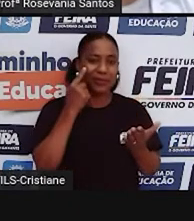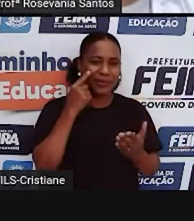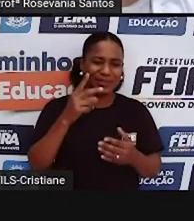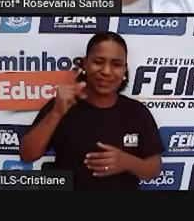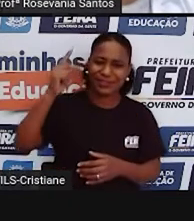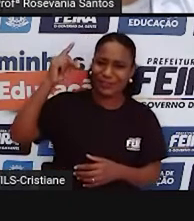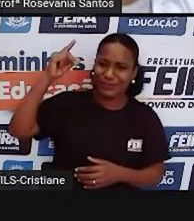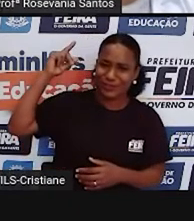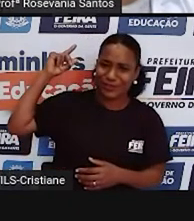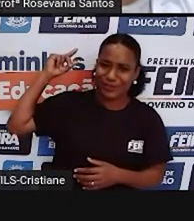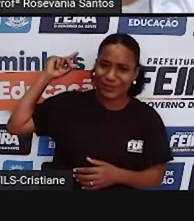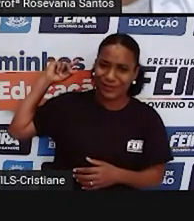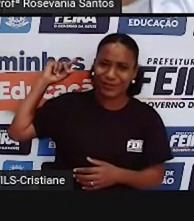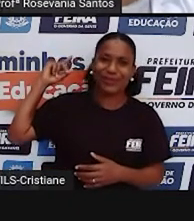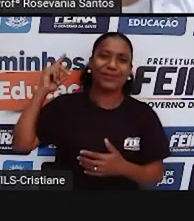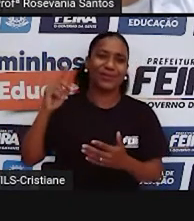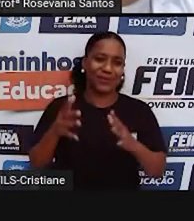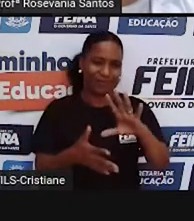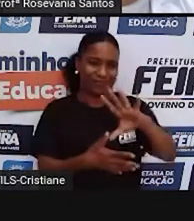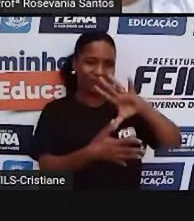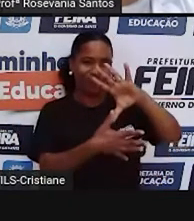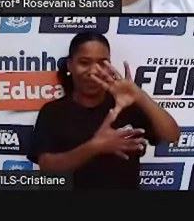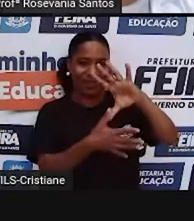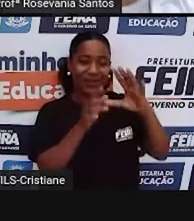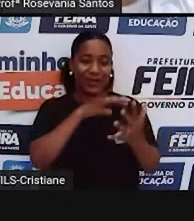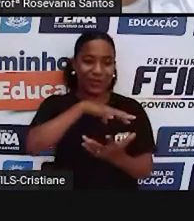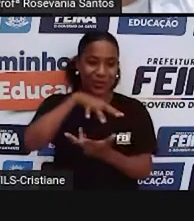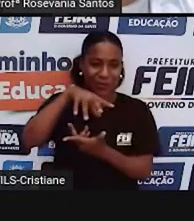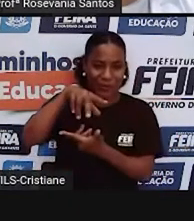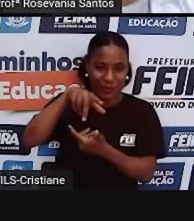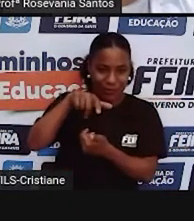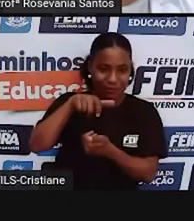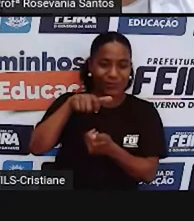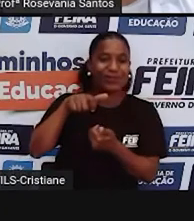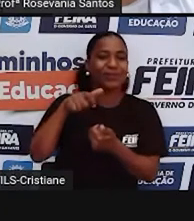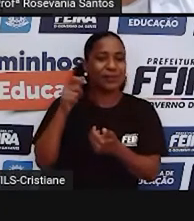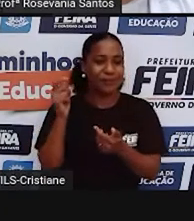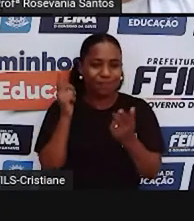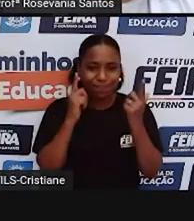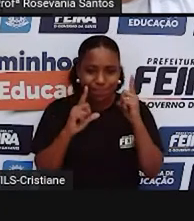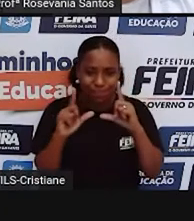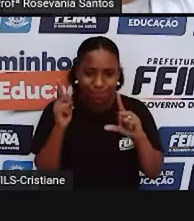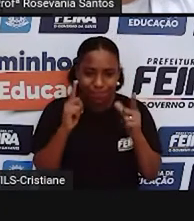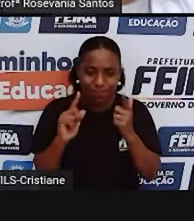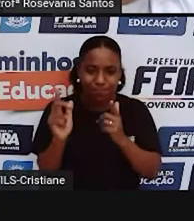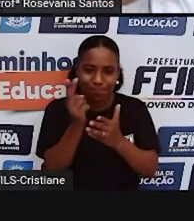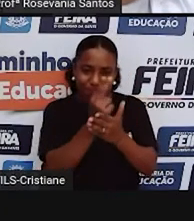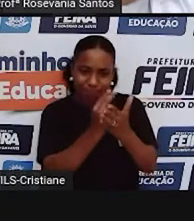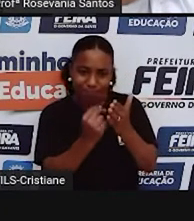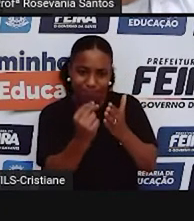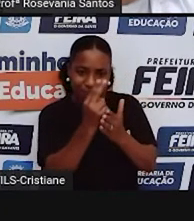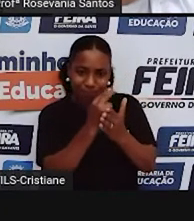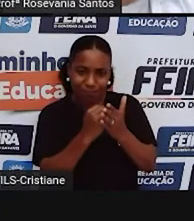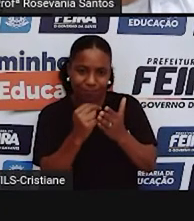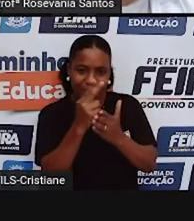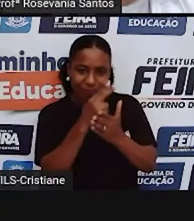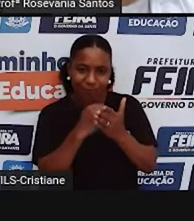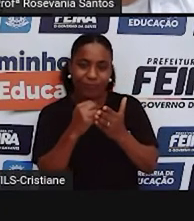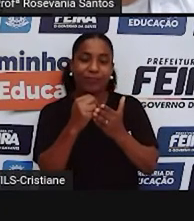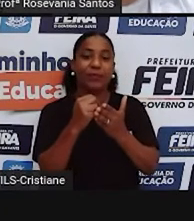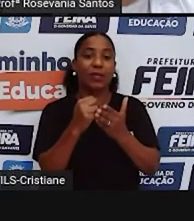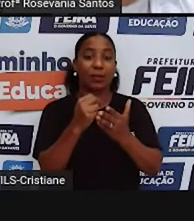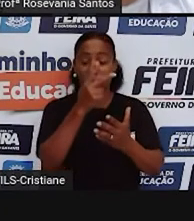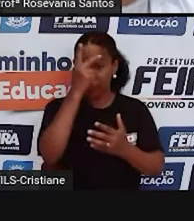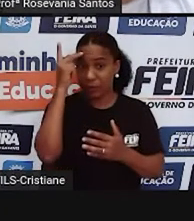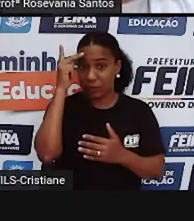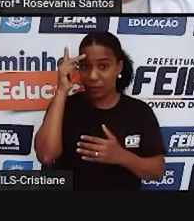É bem detalhado mesmo, bem legal mesmo de você observar. E mesmo nessa época já se